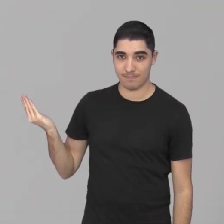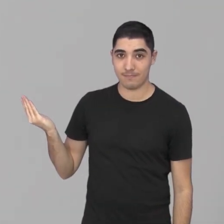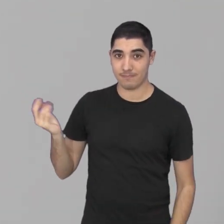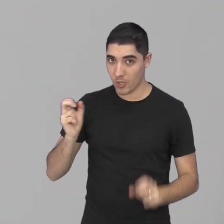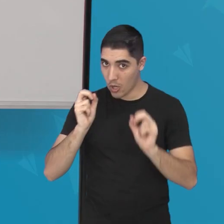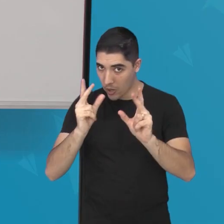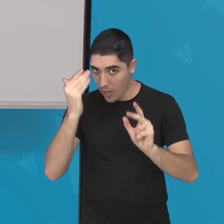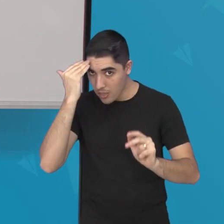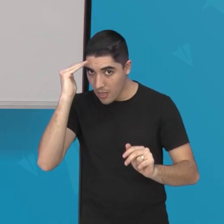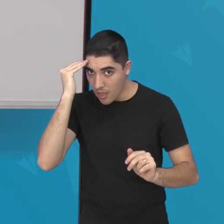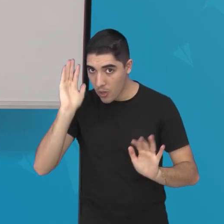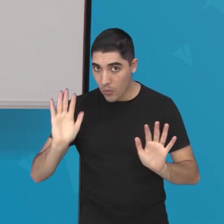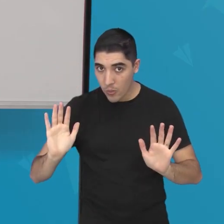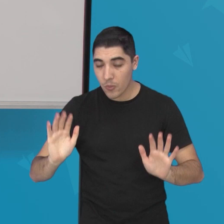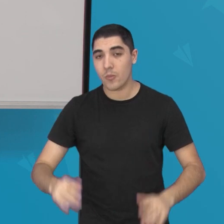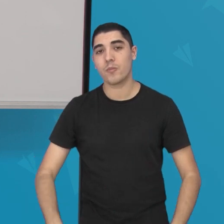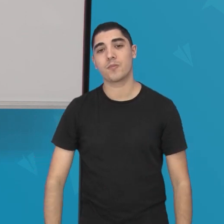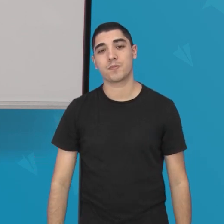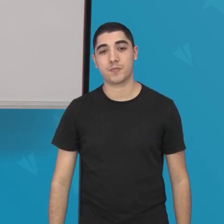Ok?